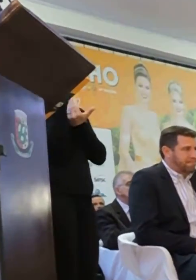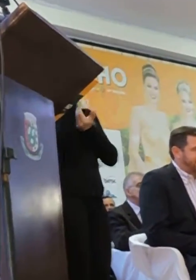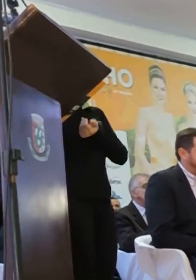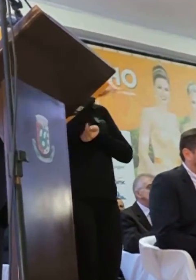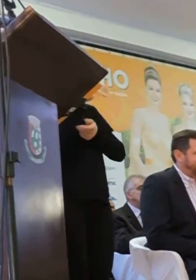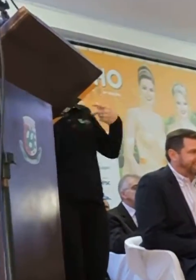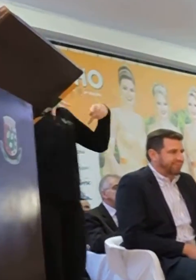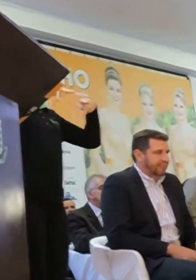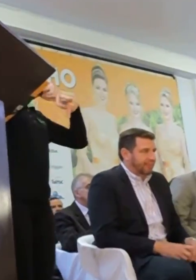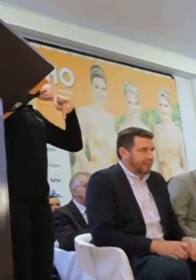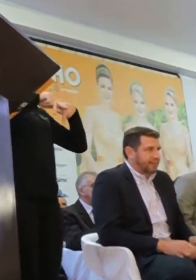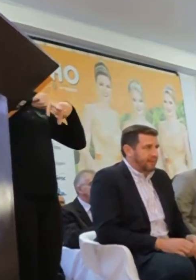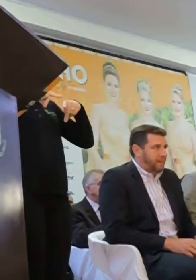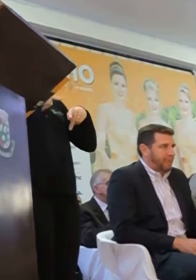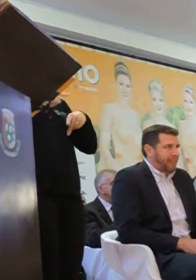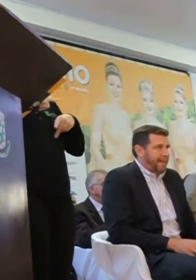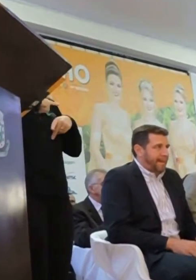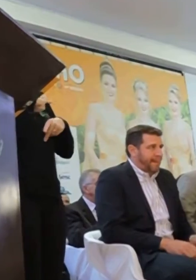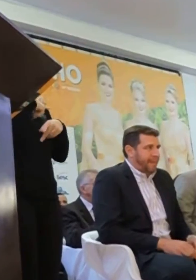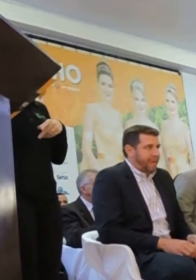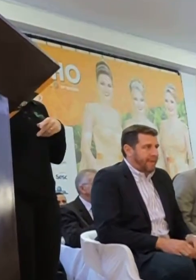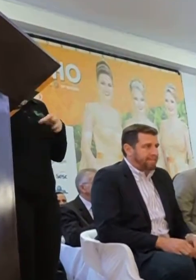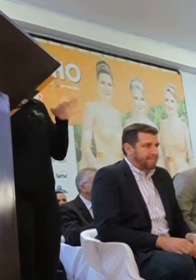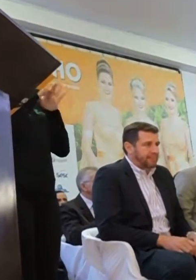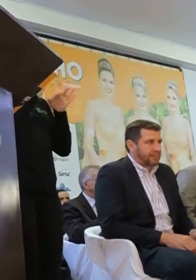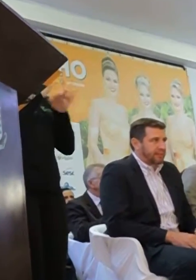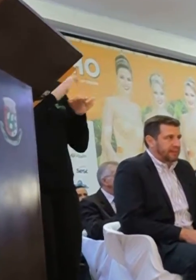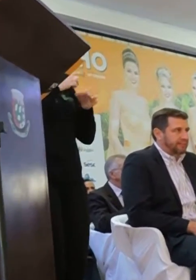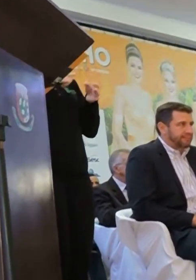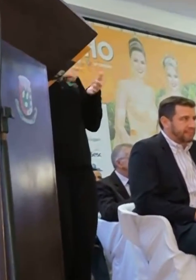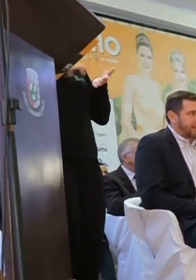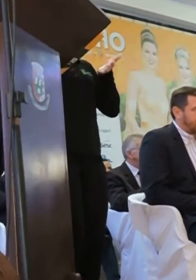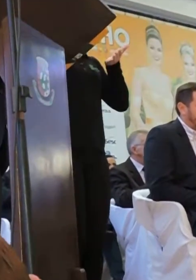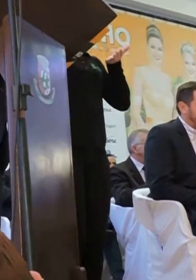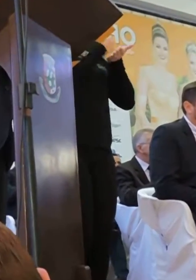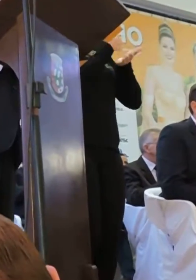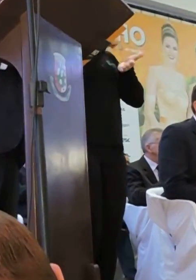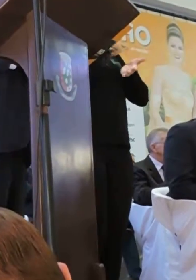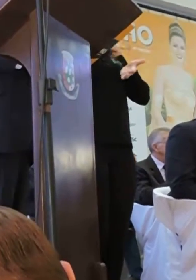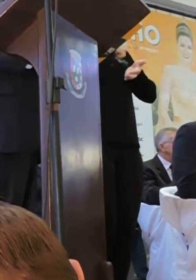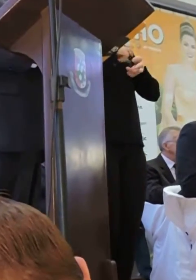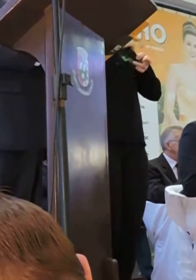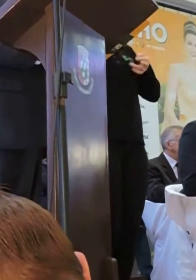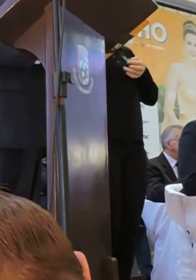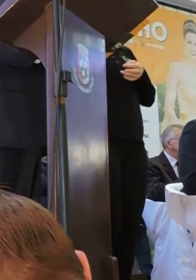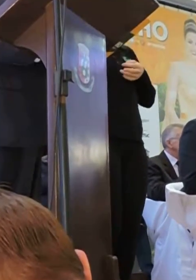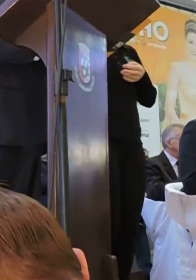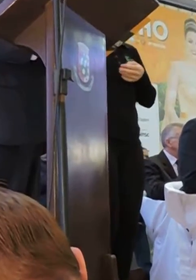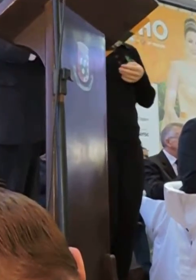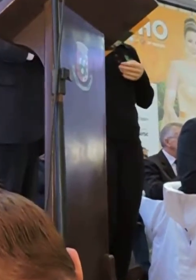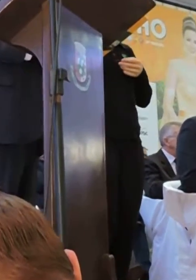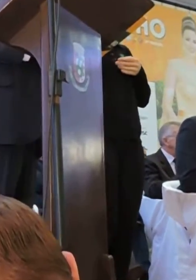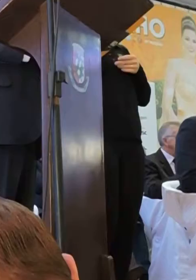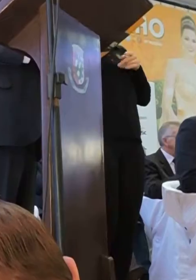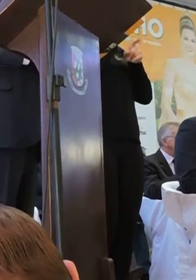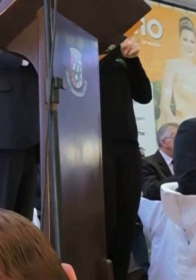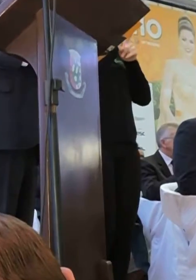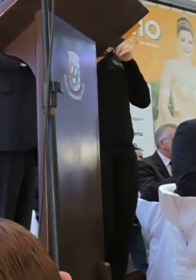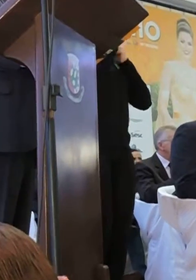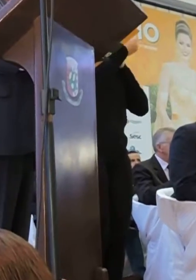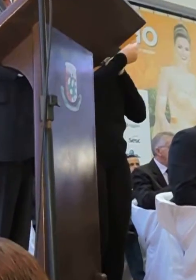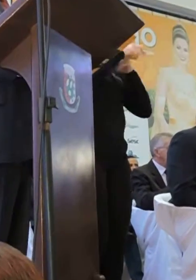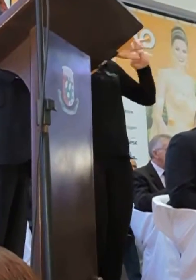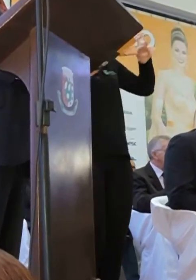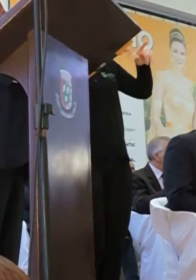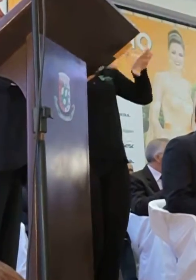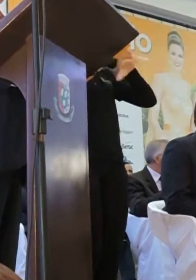missões, mantendo suas raízes o grande legado herdado de uma experiência civilizatória